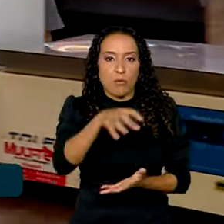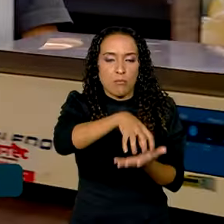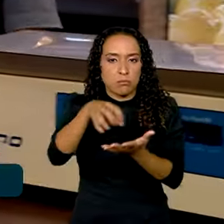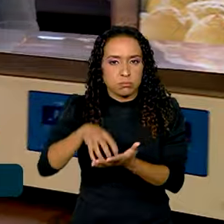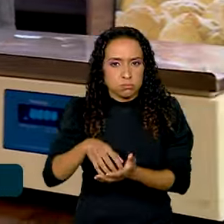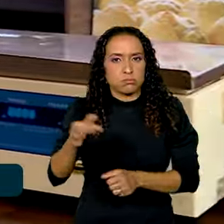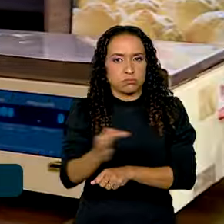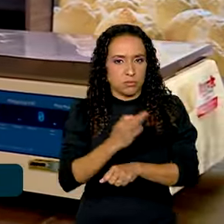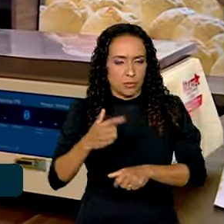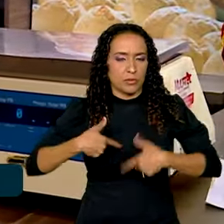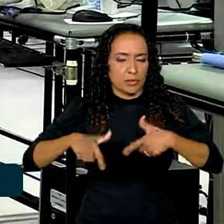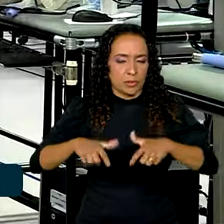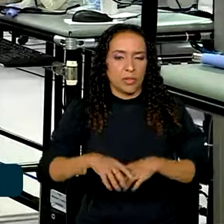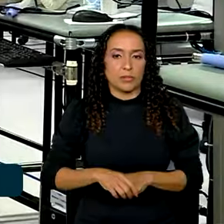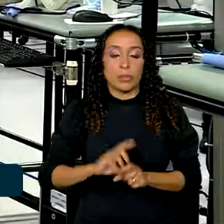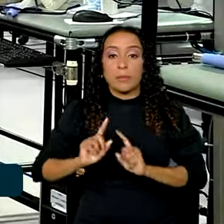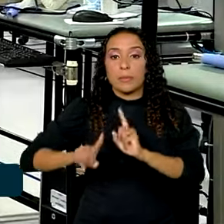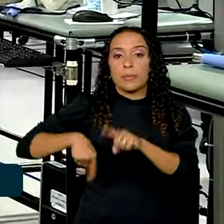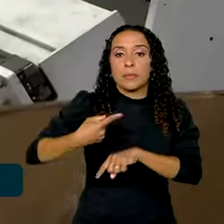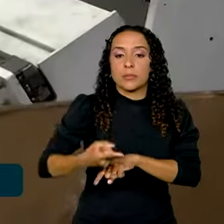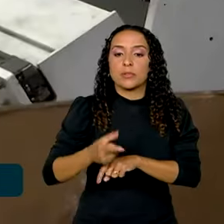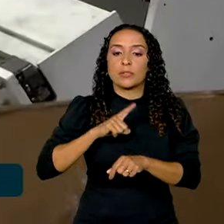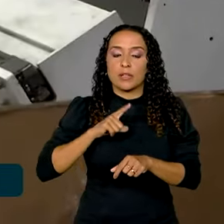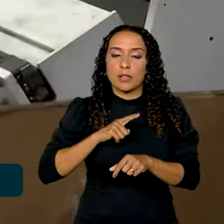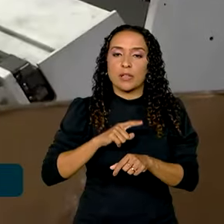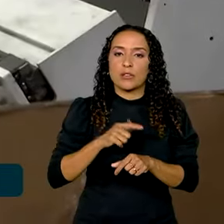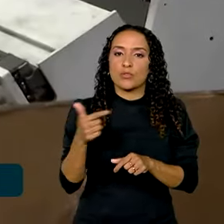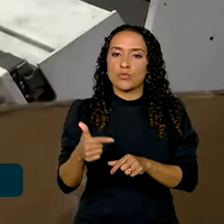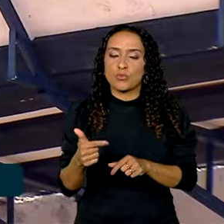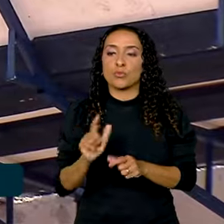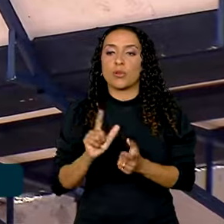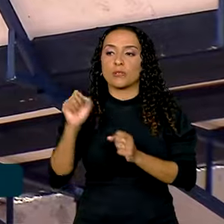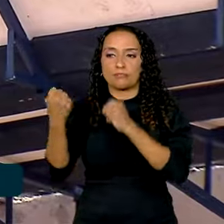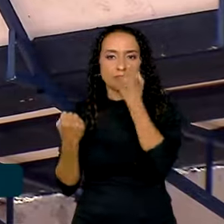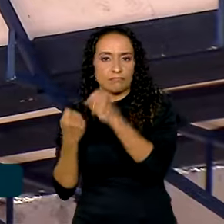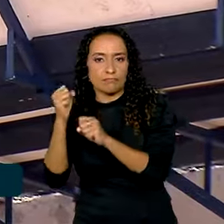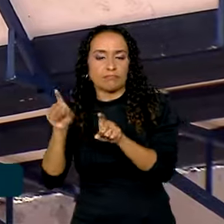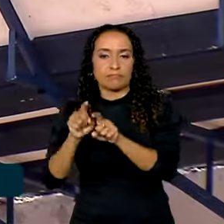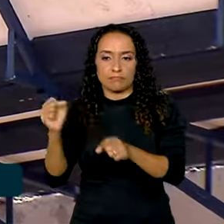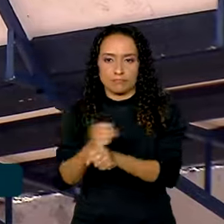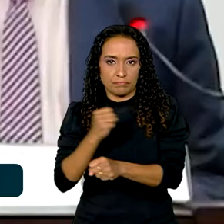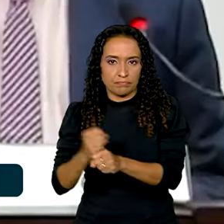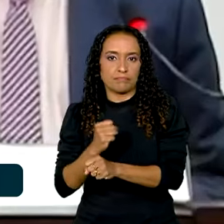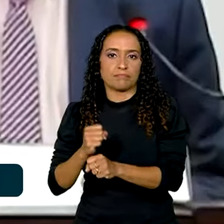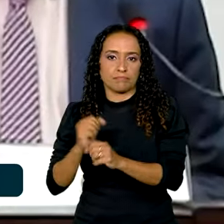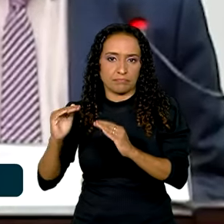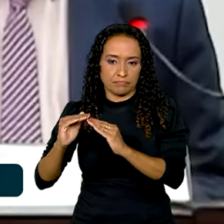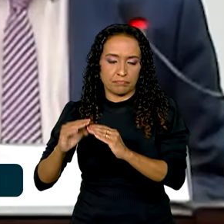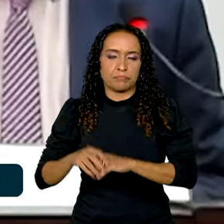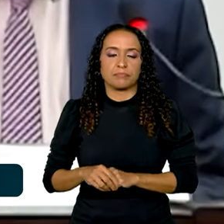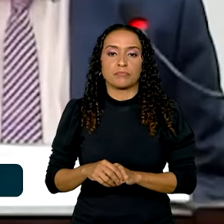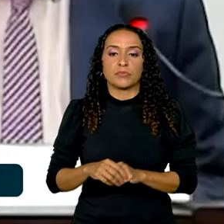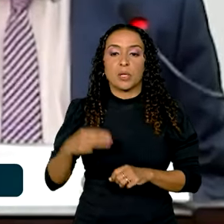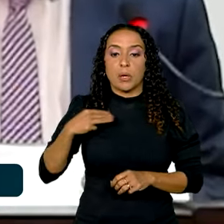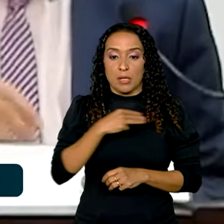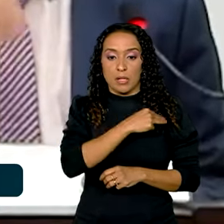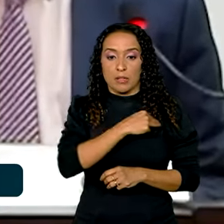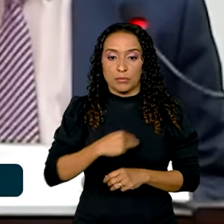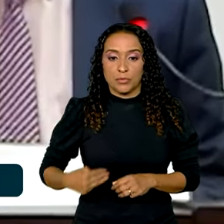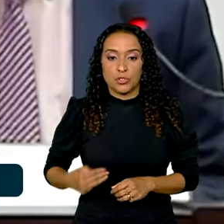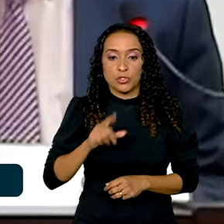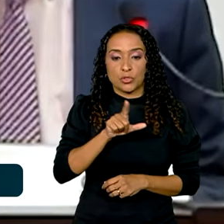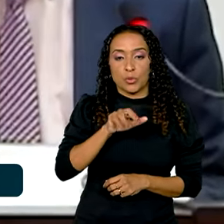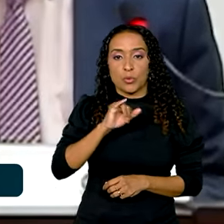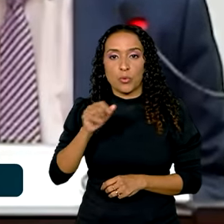de trabalho. Logo depois, vem os setores da indústria e da construção civil. O ministro Luiz Marinho